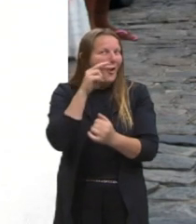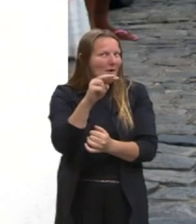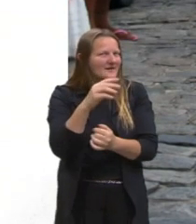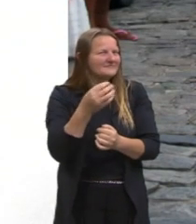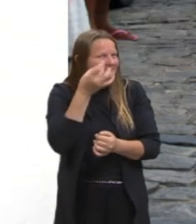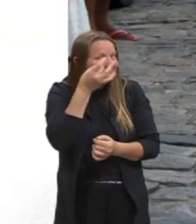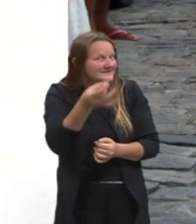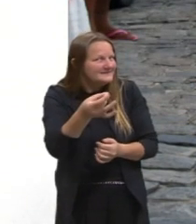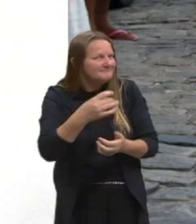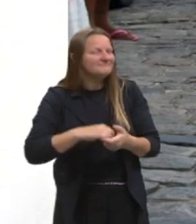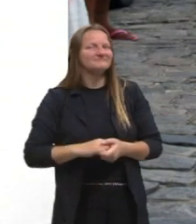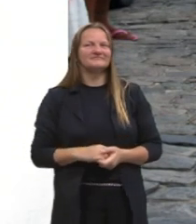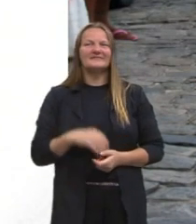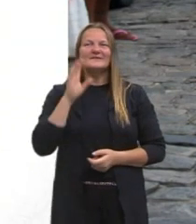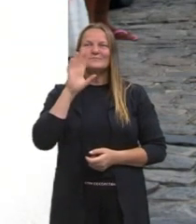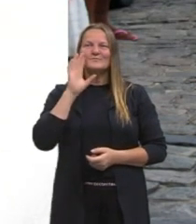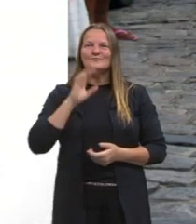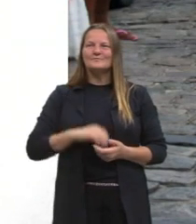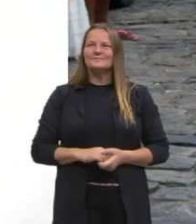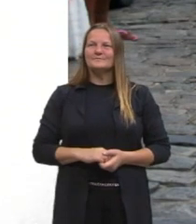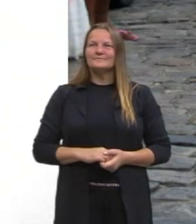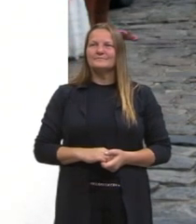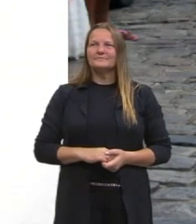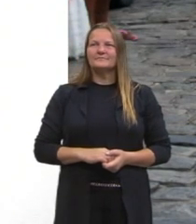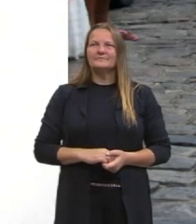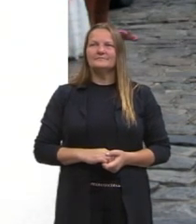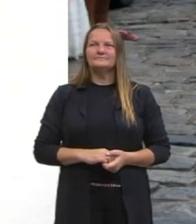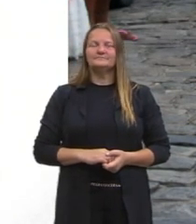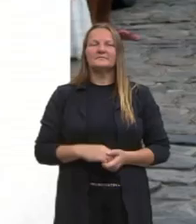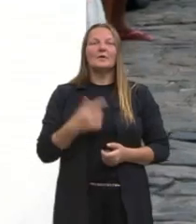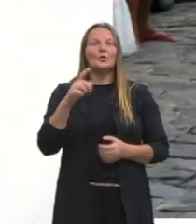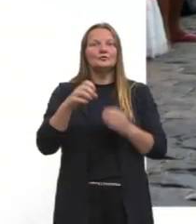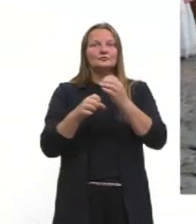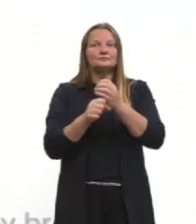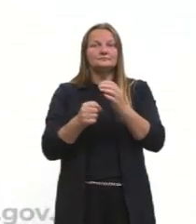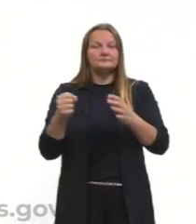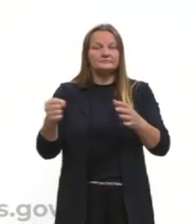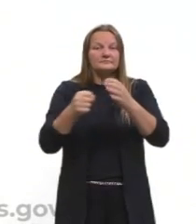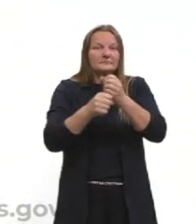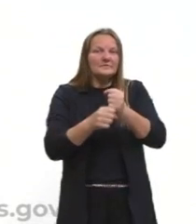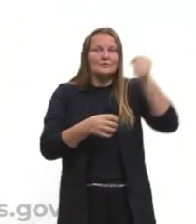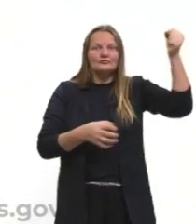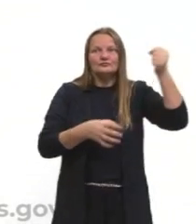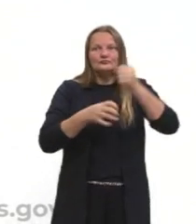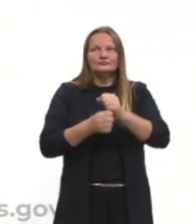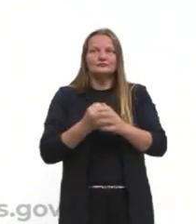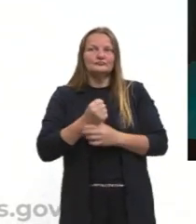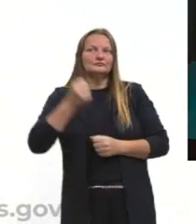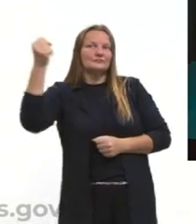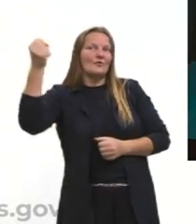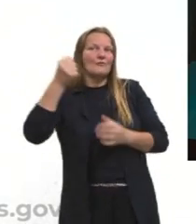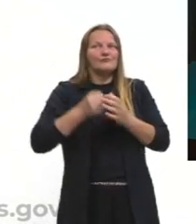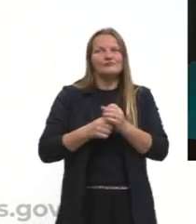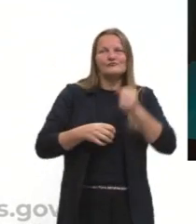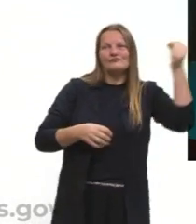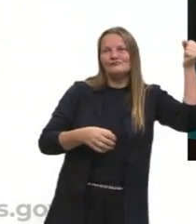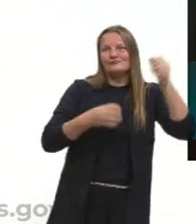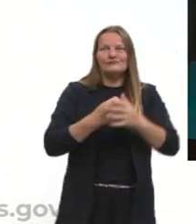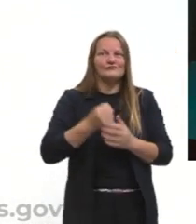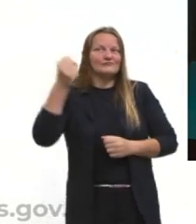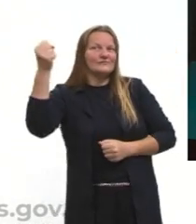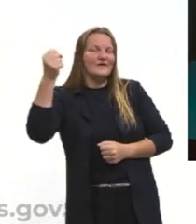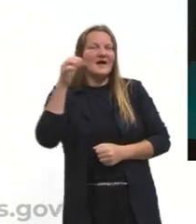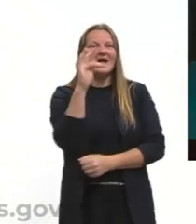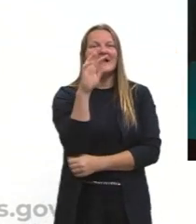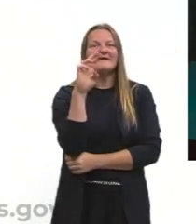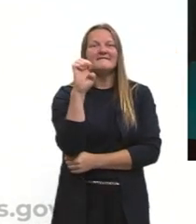e agora vamos para o frevo então Olhem que legal aqui o